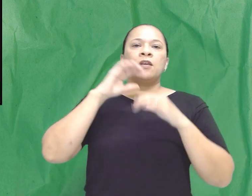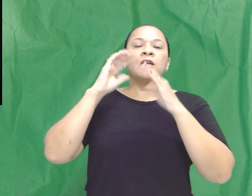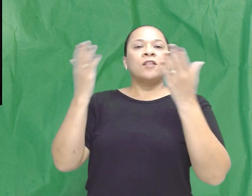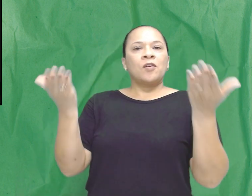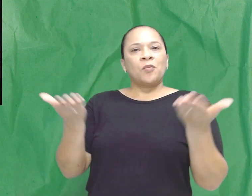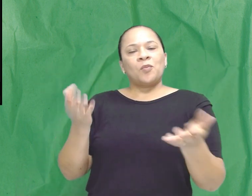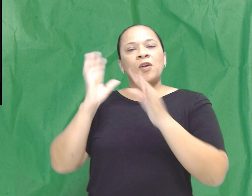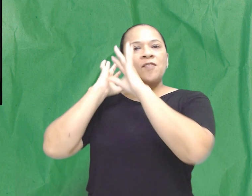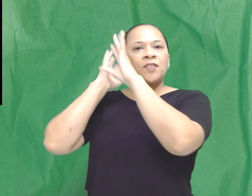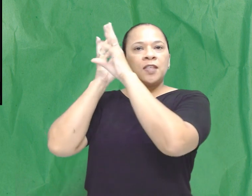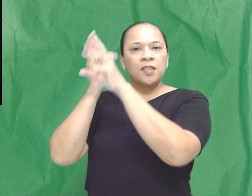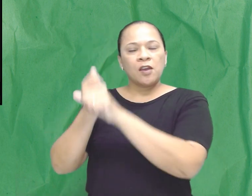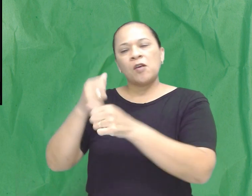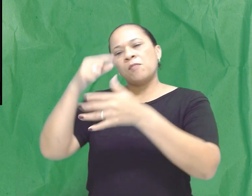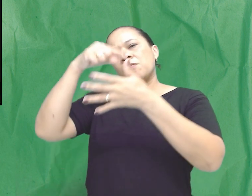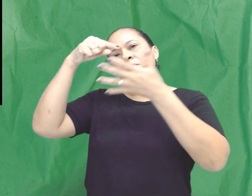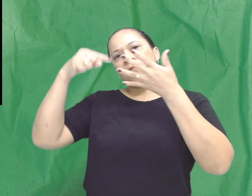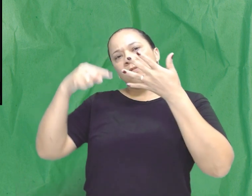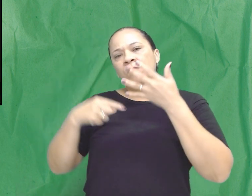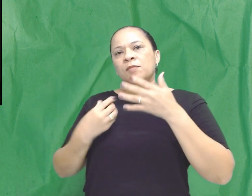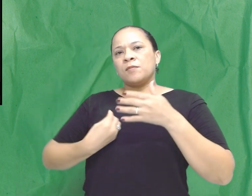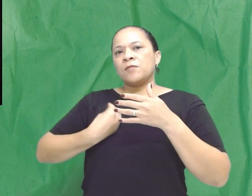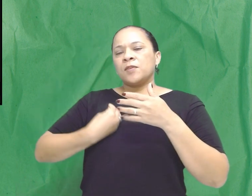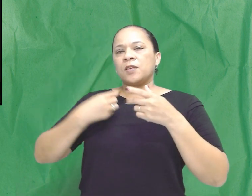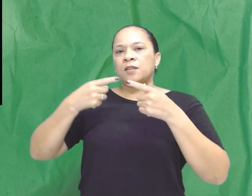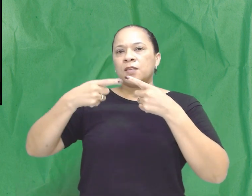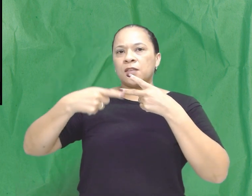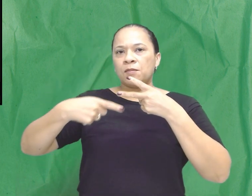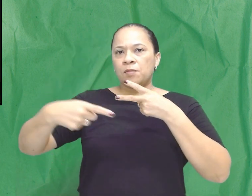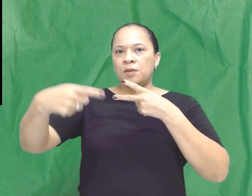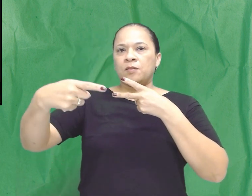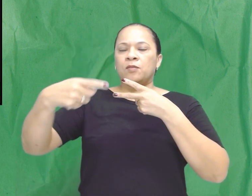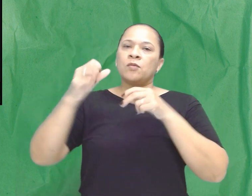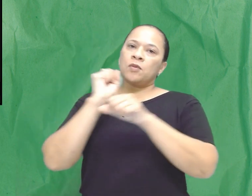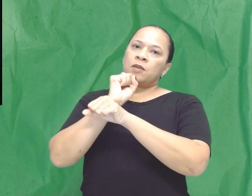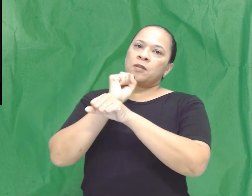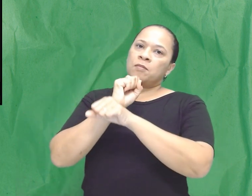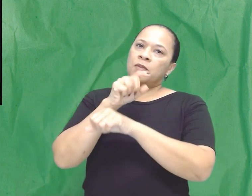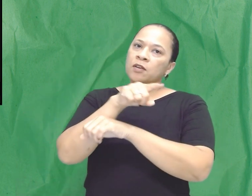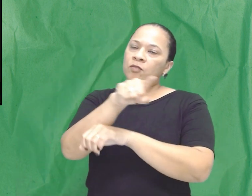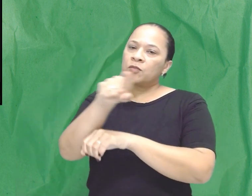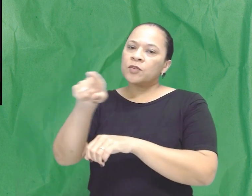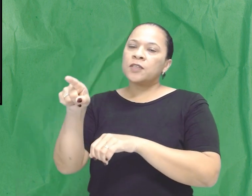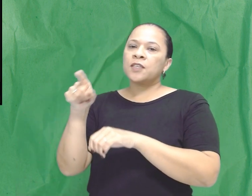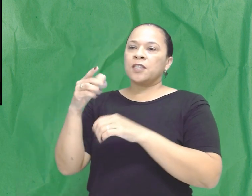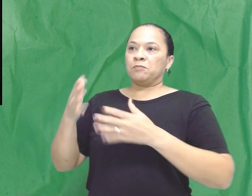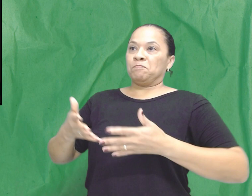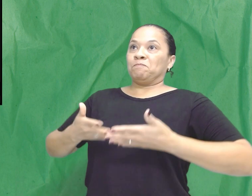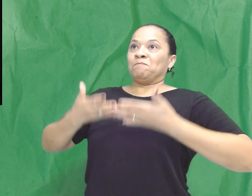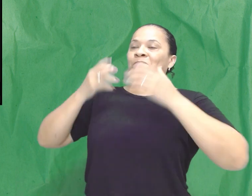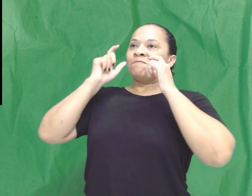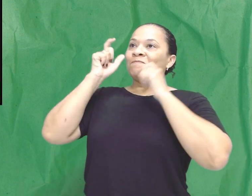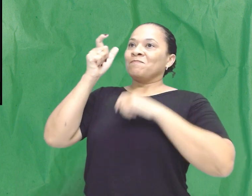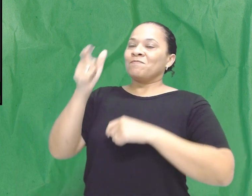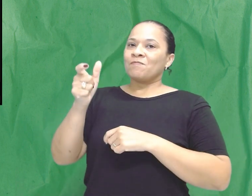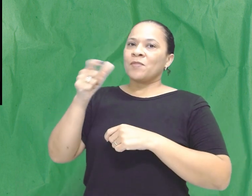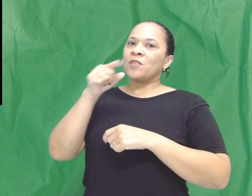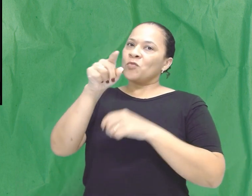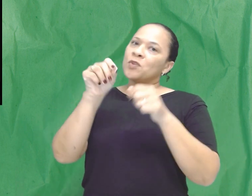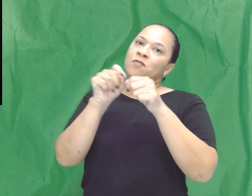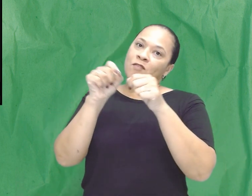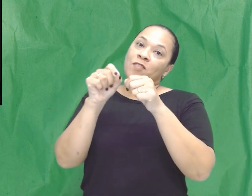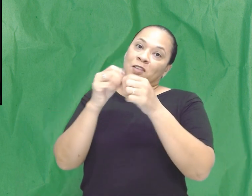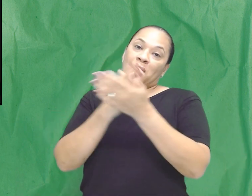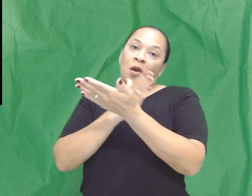revisão sobre os principais tópicos presentes na nossa semana 2. Eu espero que você tenha se entusiasmado, que você produza